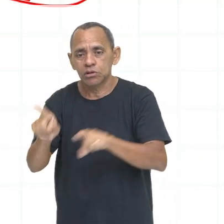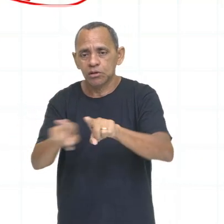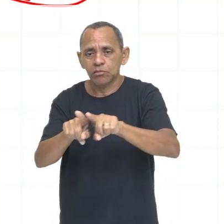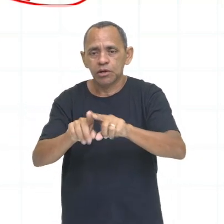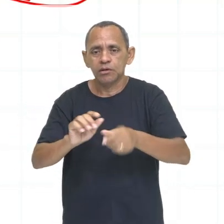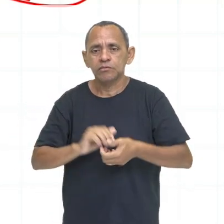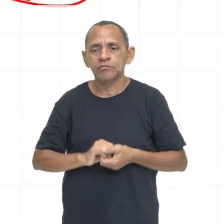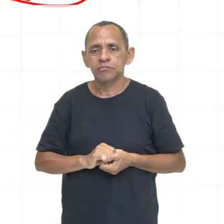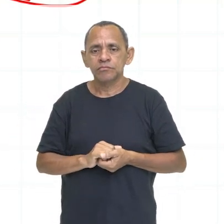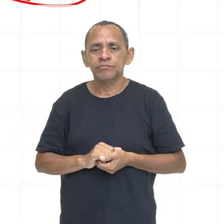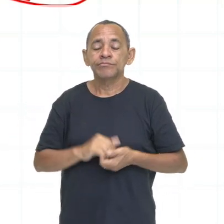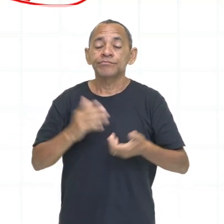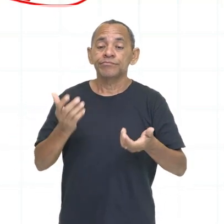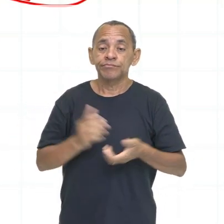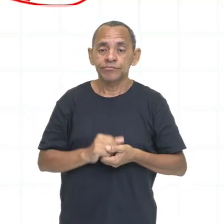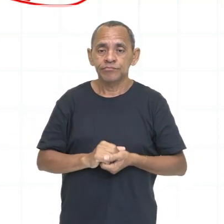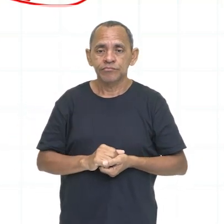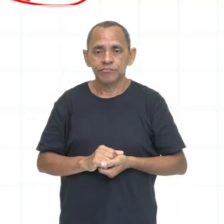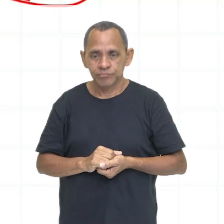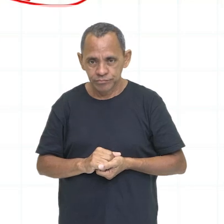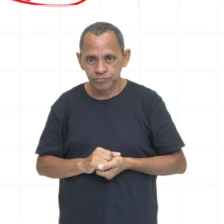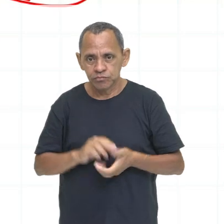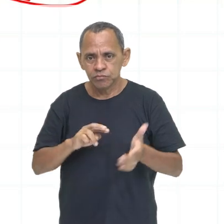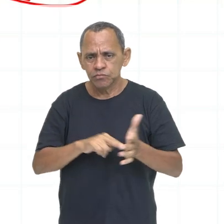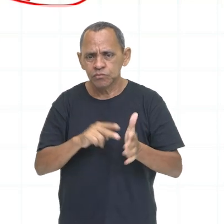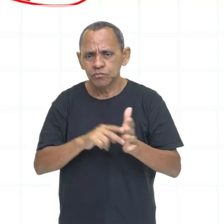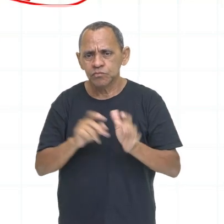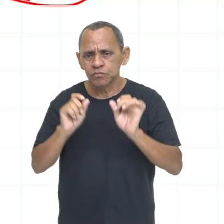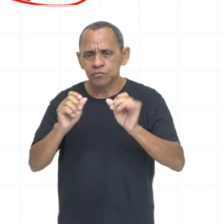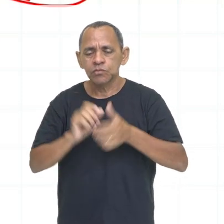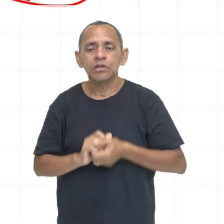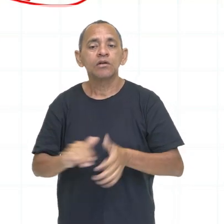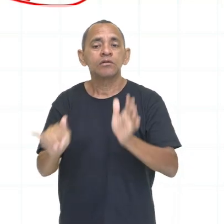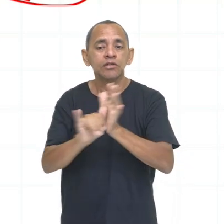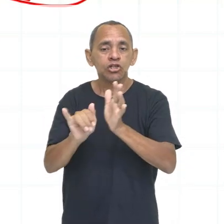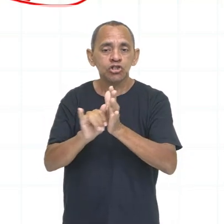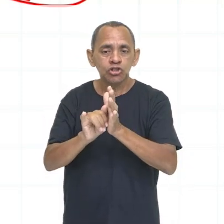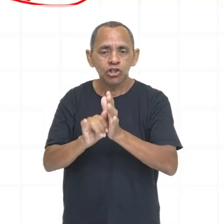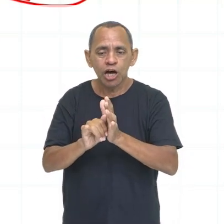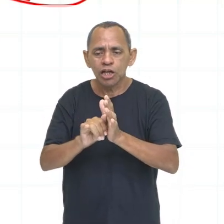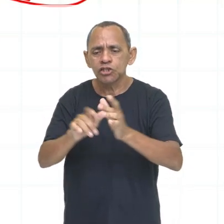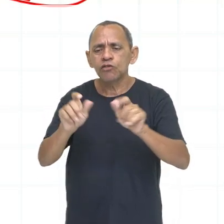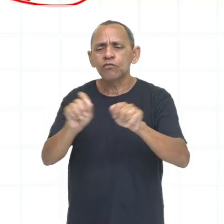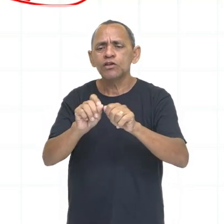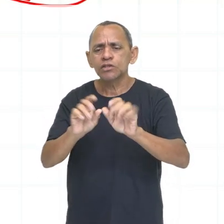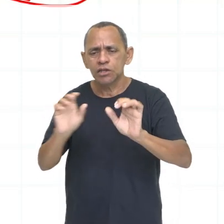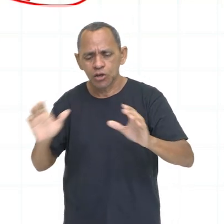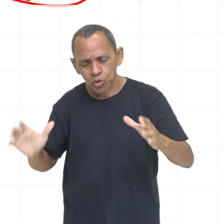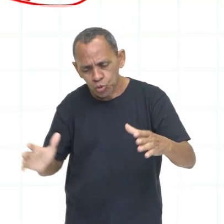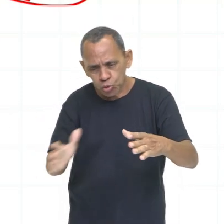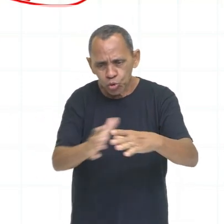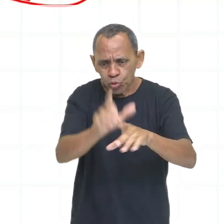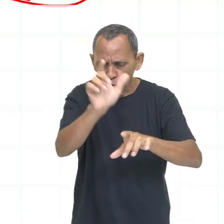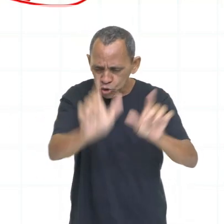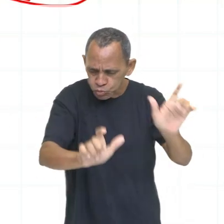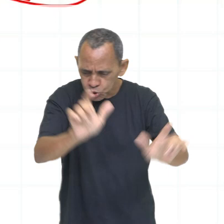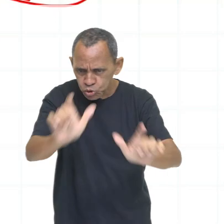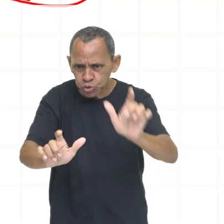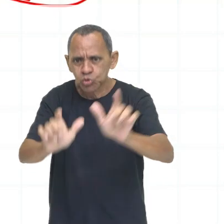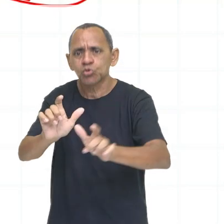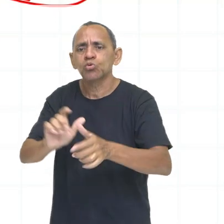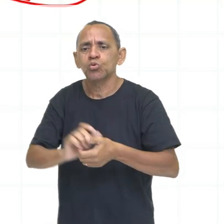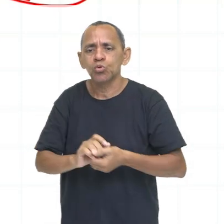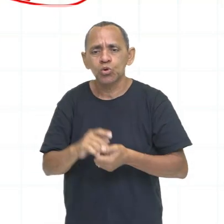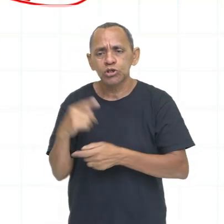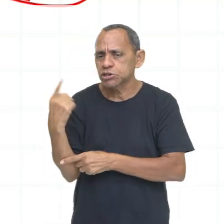é aquilo que faz um grupo ou um indivíduo ser único. E ele envolve vários aspectos, como